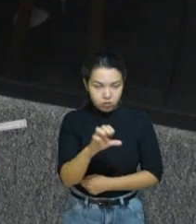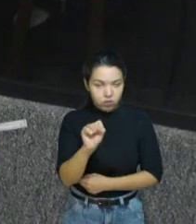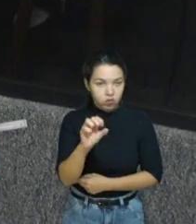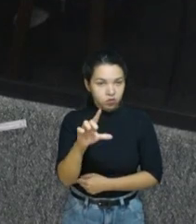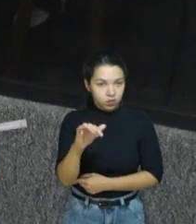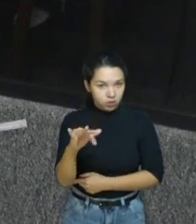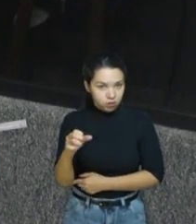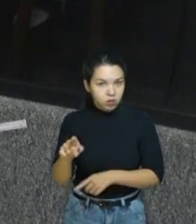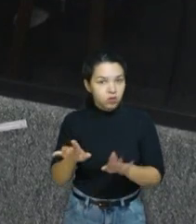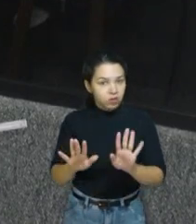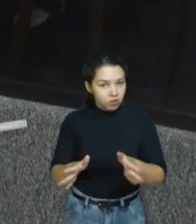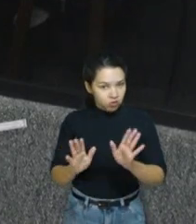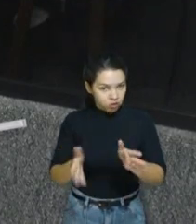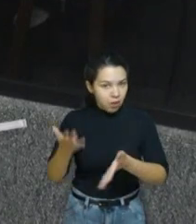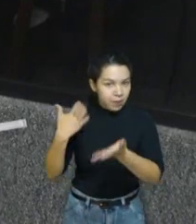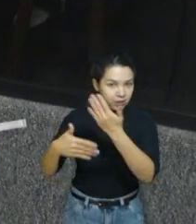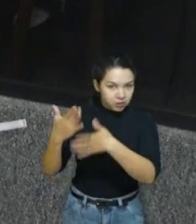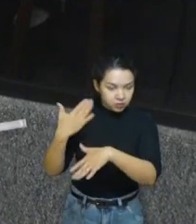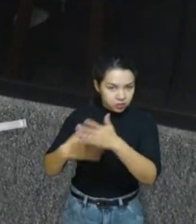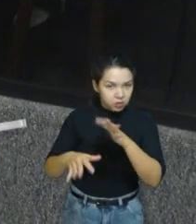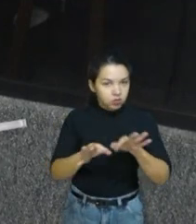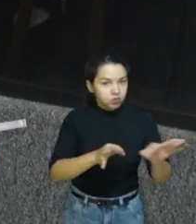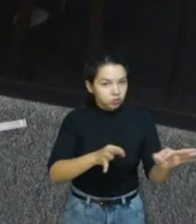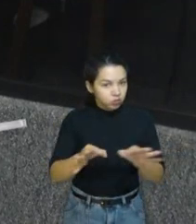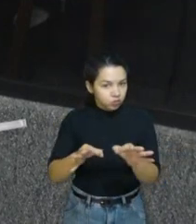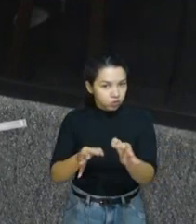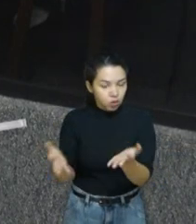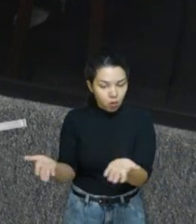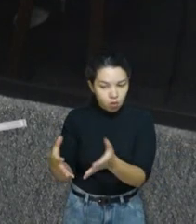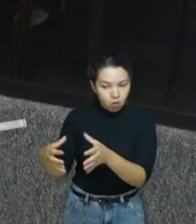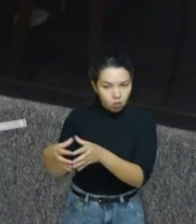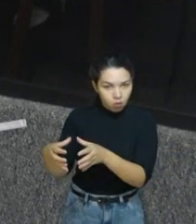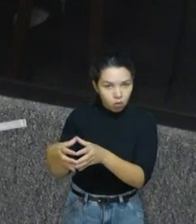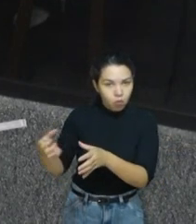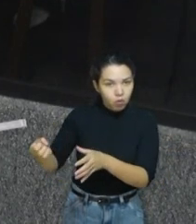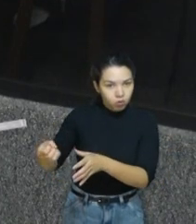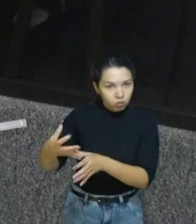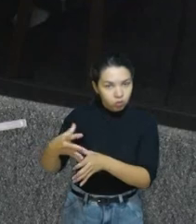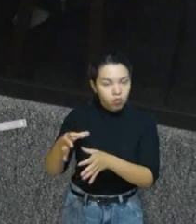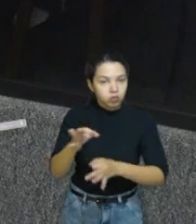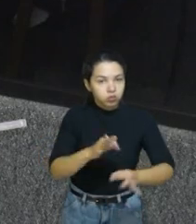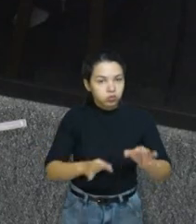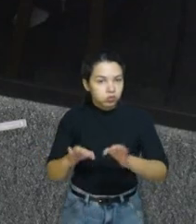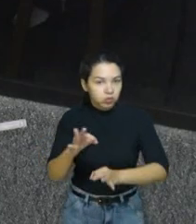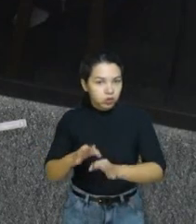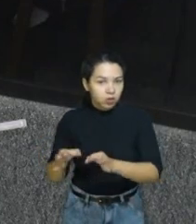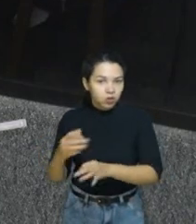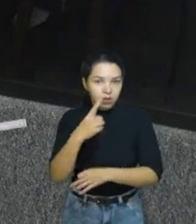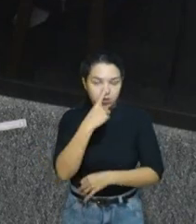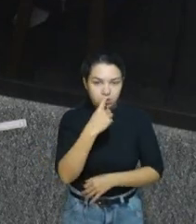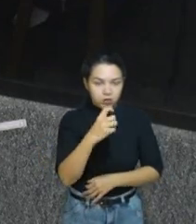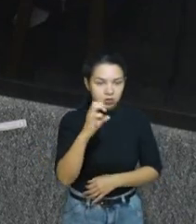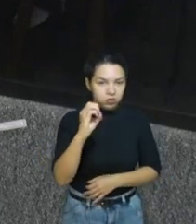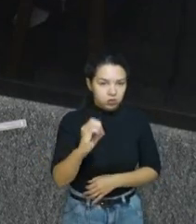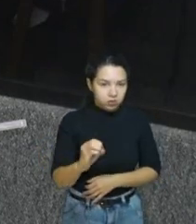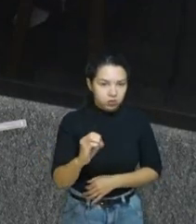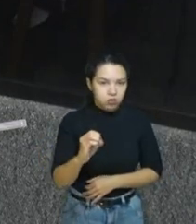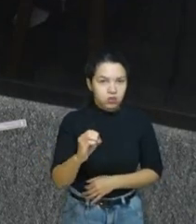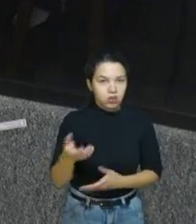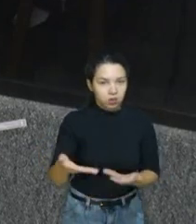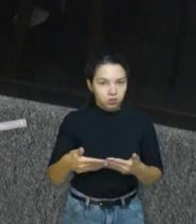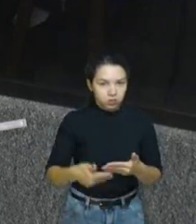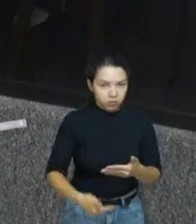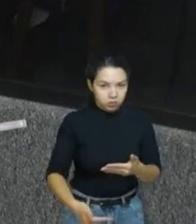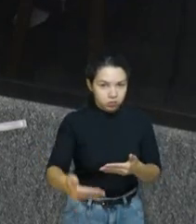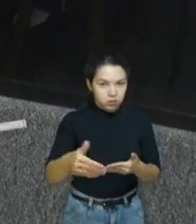em andamento na gestão anterior, mas a equipe atual remodelou com a metodologia do conceito lixo zero e está em vias